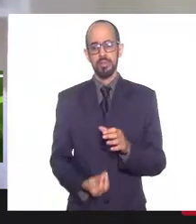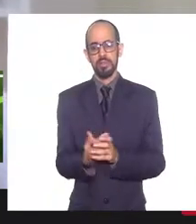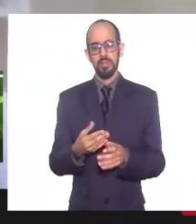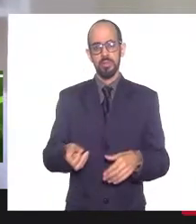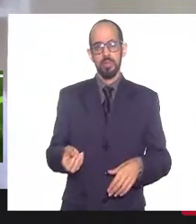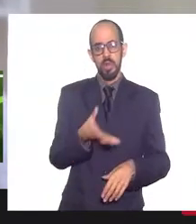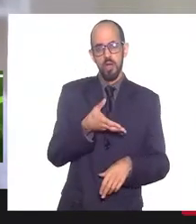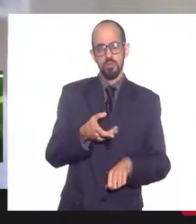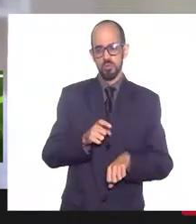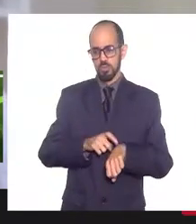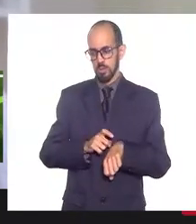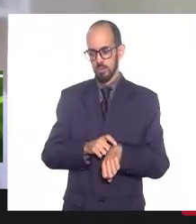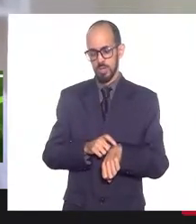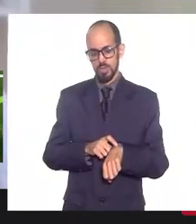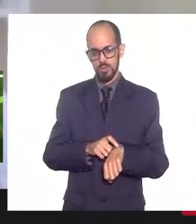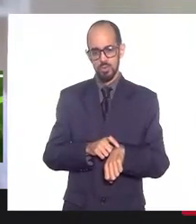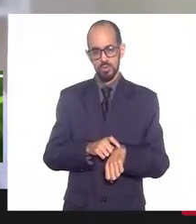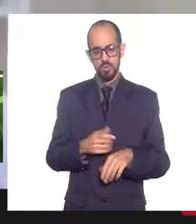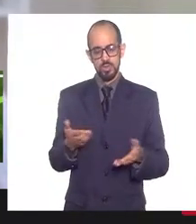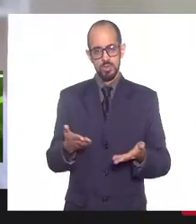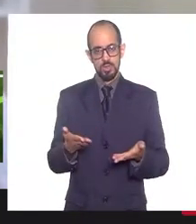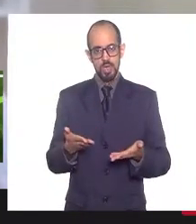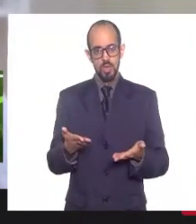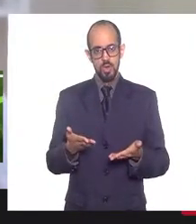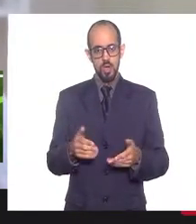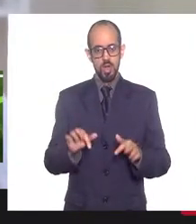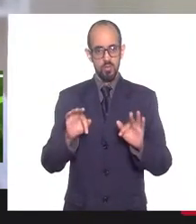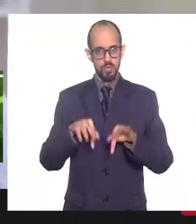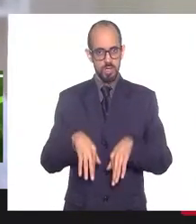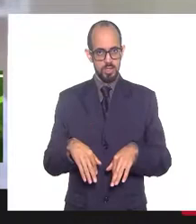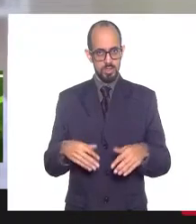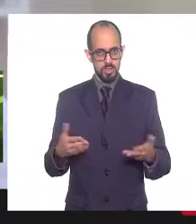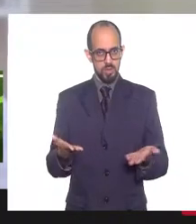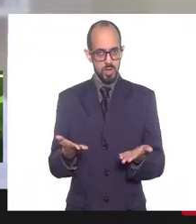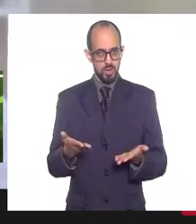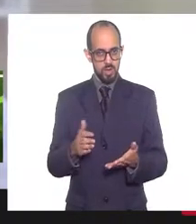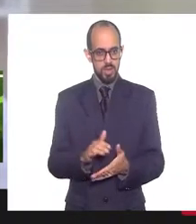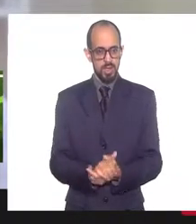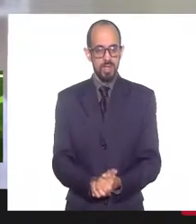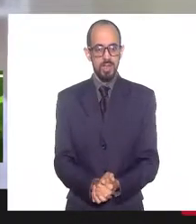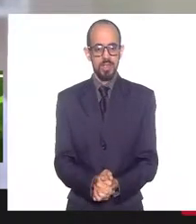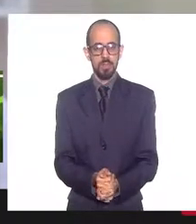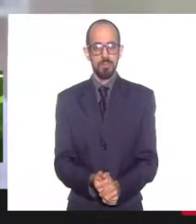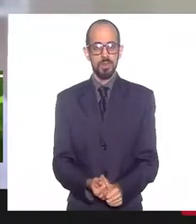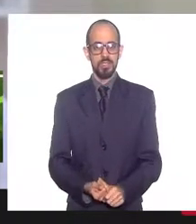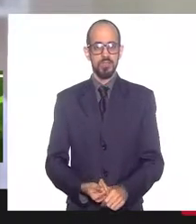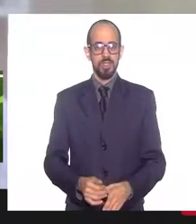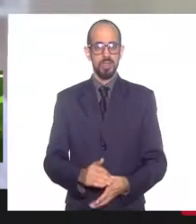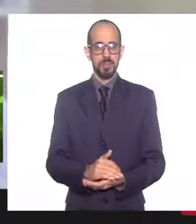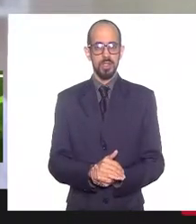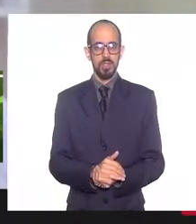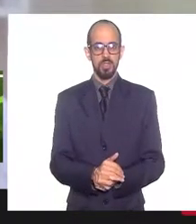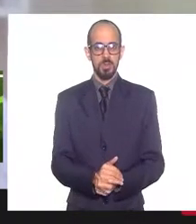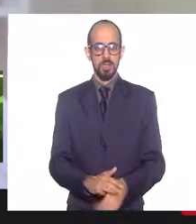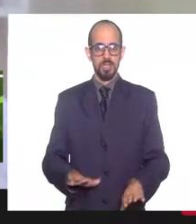novos momentos. E agora estou finalizando, finalmente, agradecendo a oportunidade aí a Dolores Lima, que